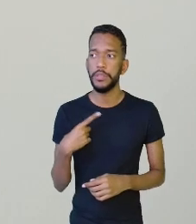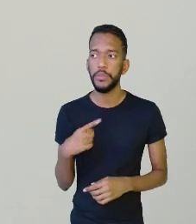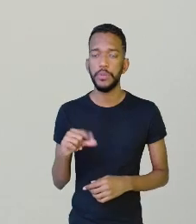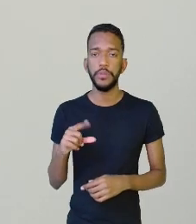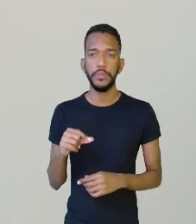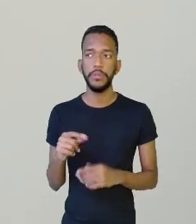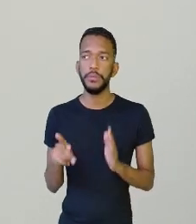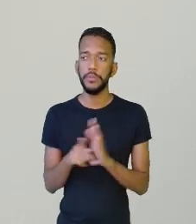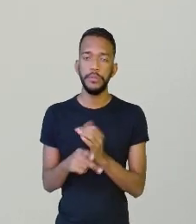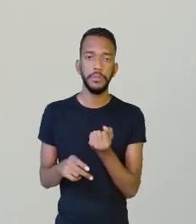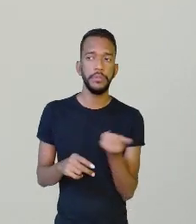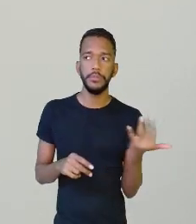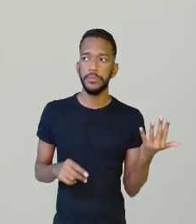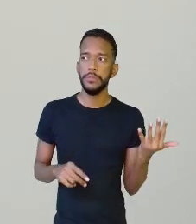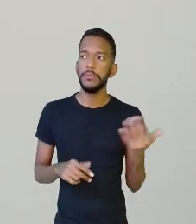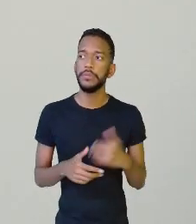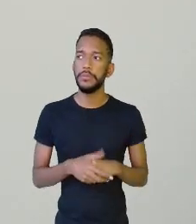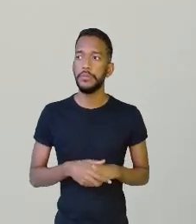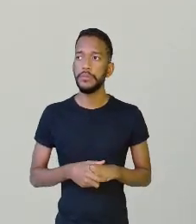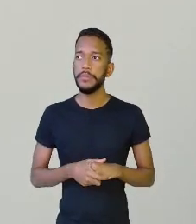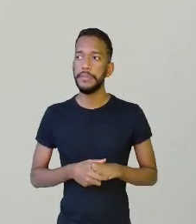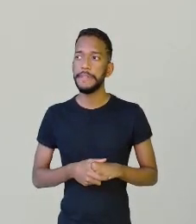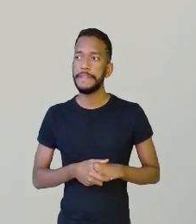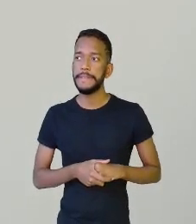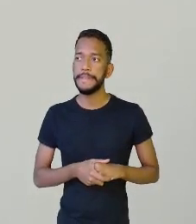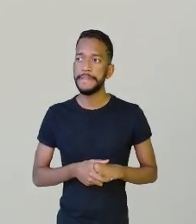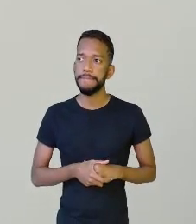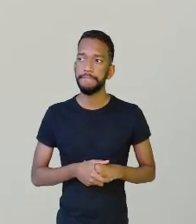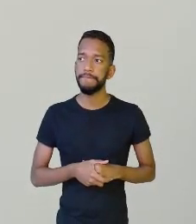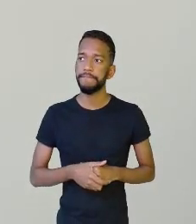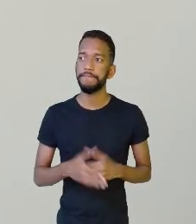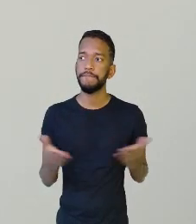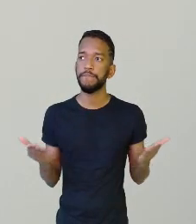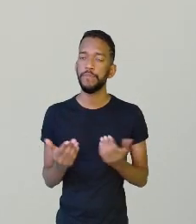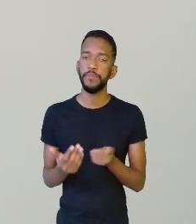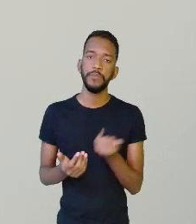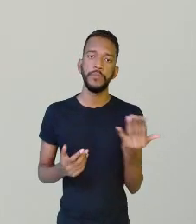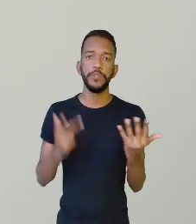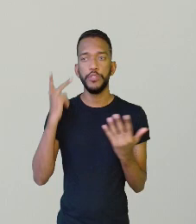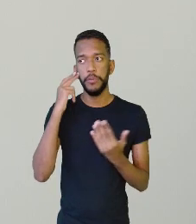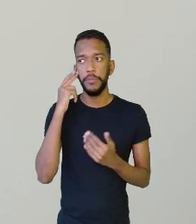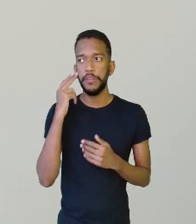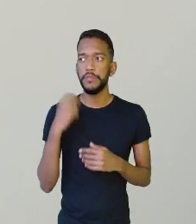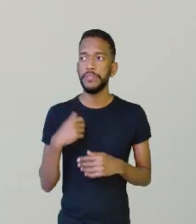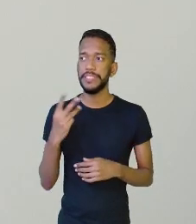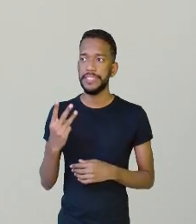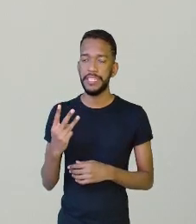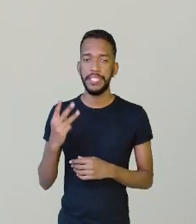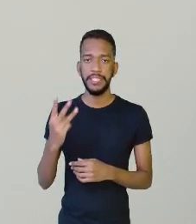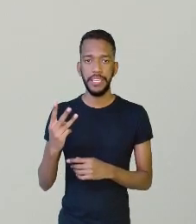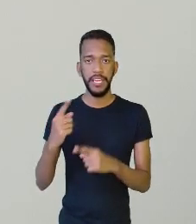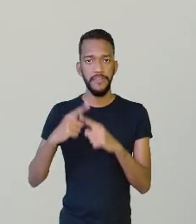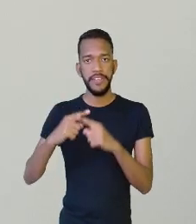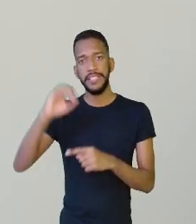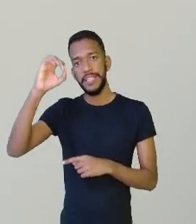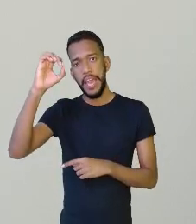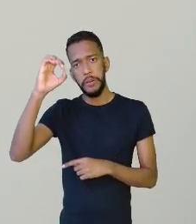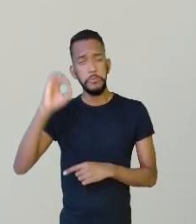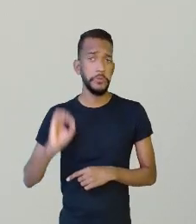os números decimais. E aqui, multiplicação normal. 3 vezes 0 é